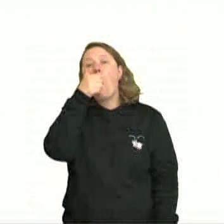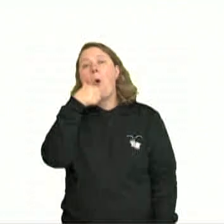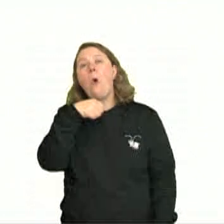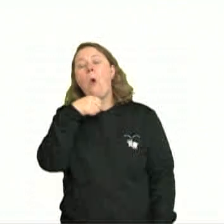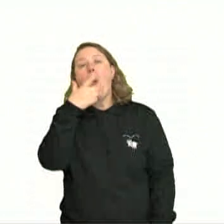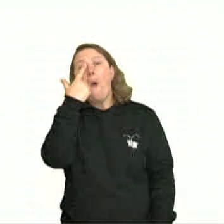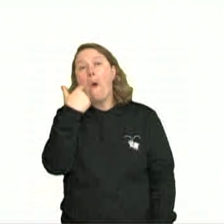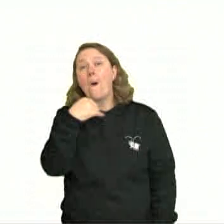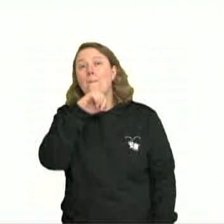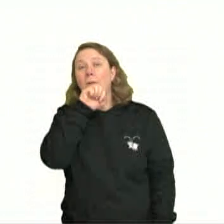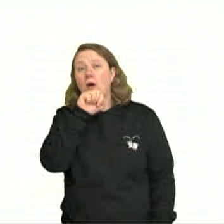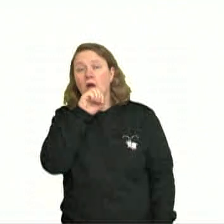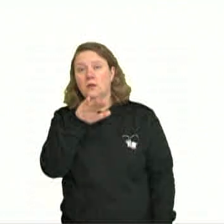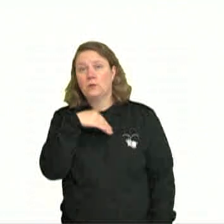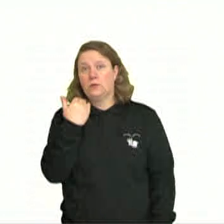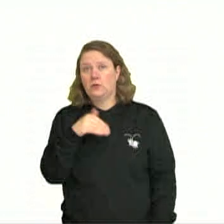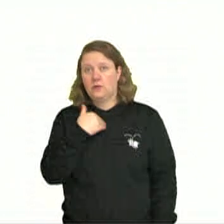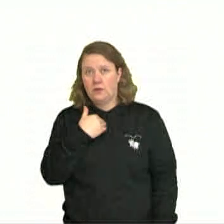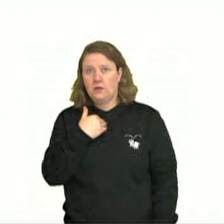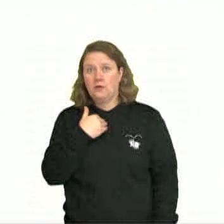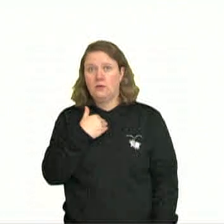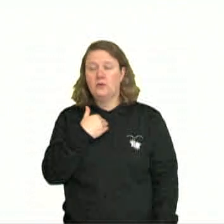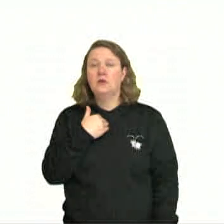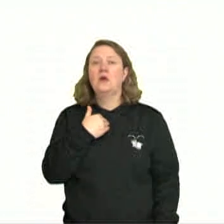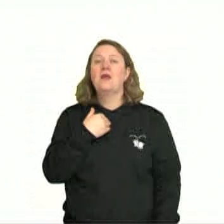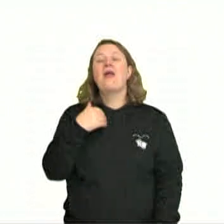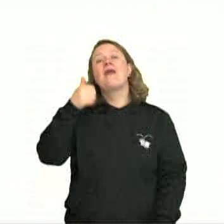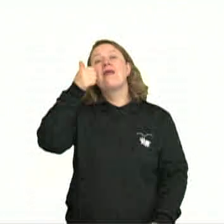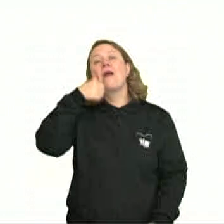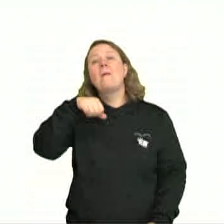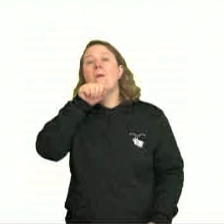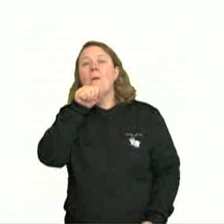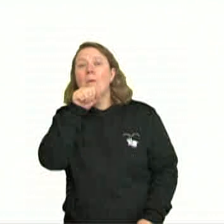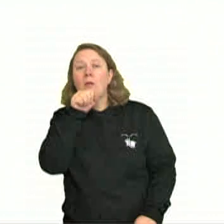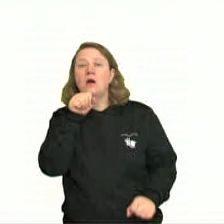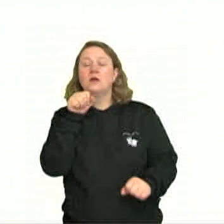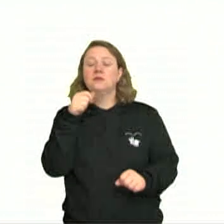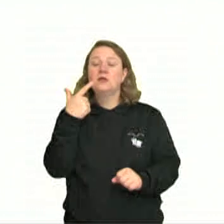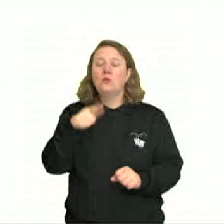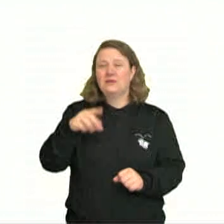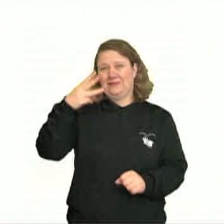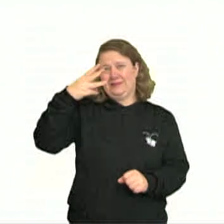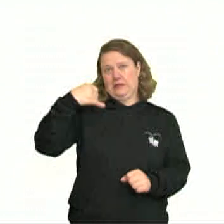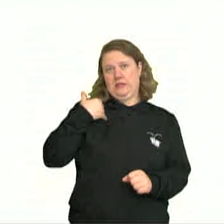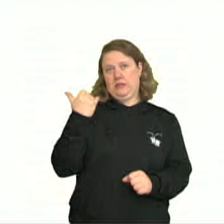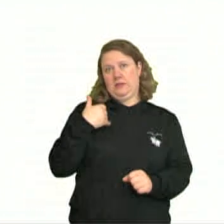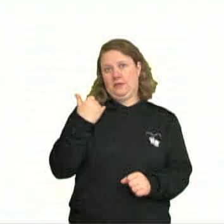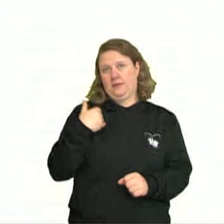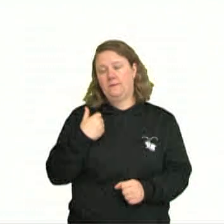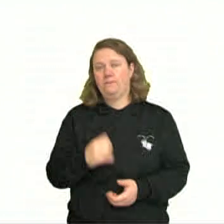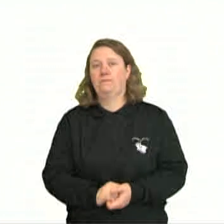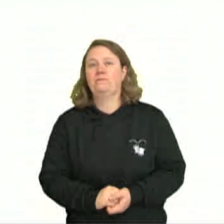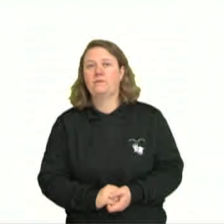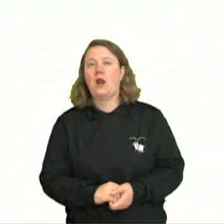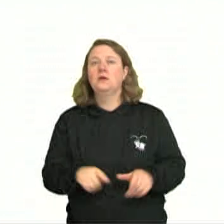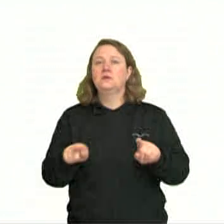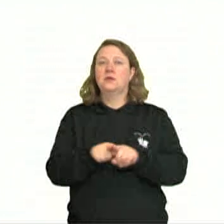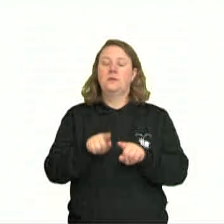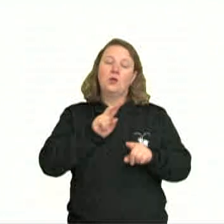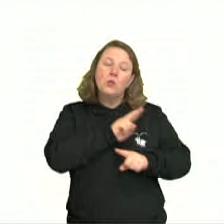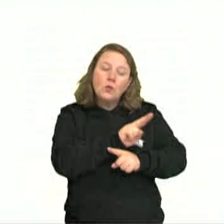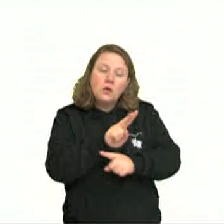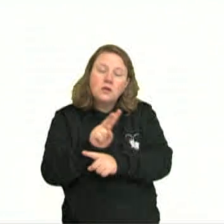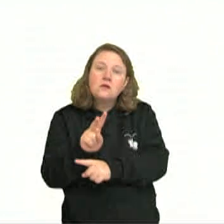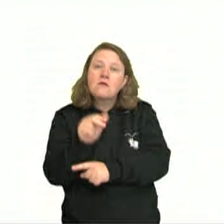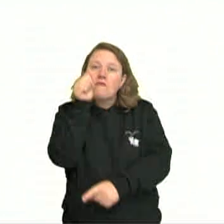seu nascimento e a mãe logo depois de completar 3 anos. Foi criada por sua avó materna, a